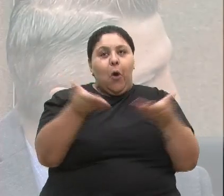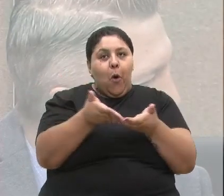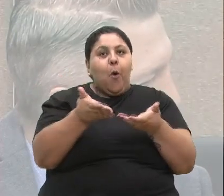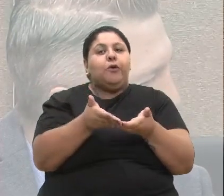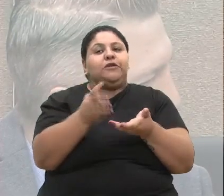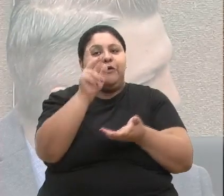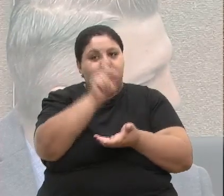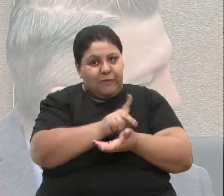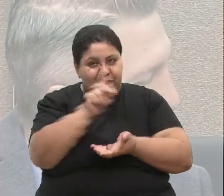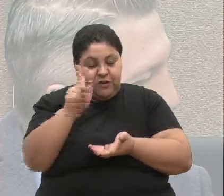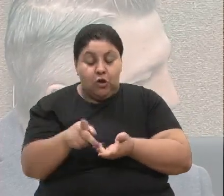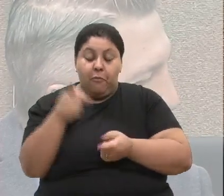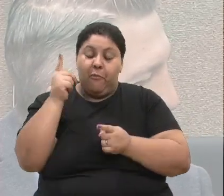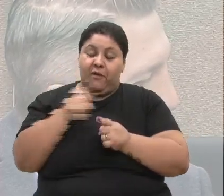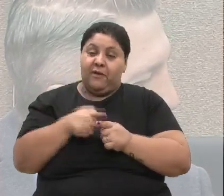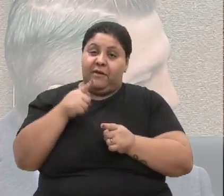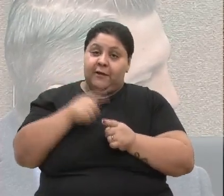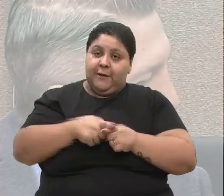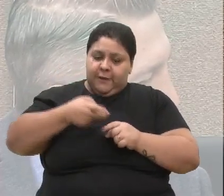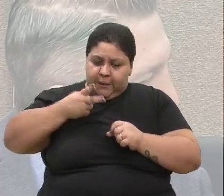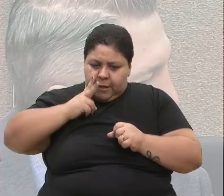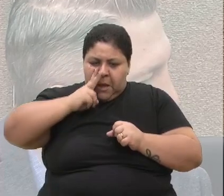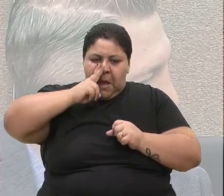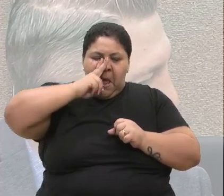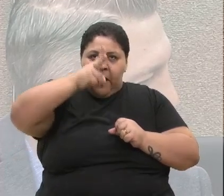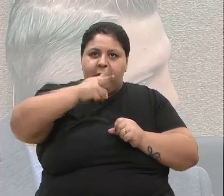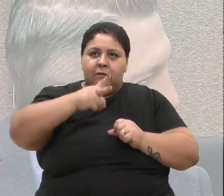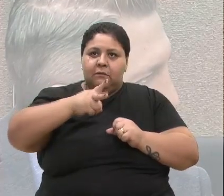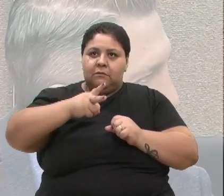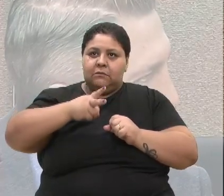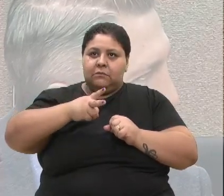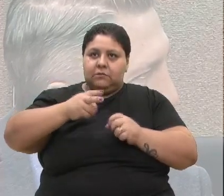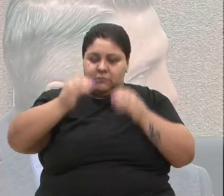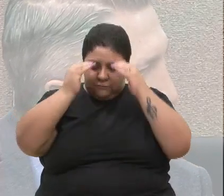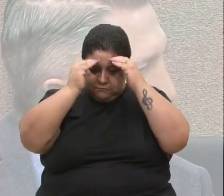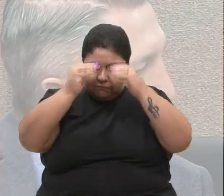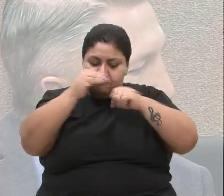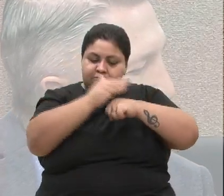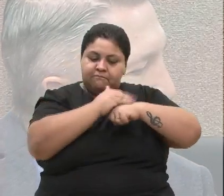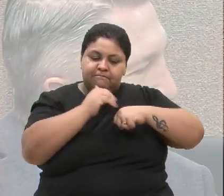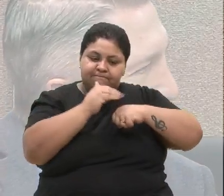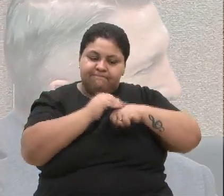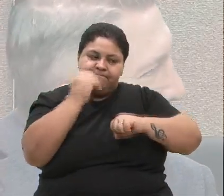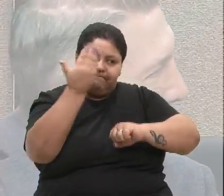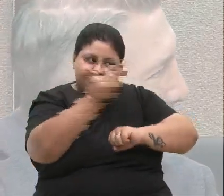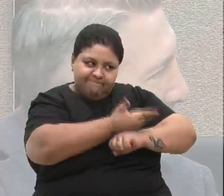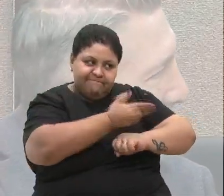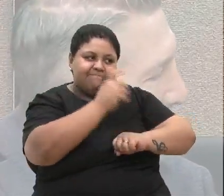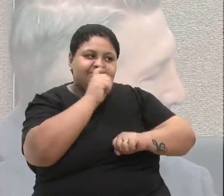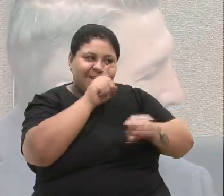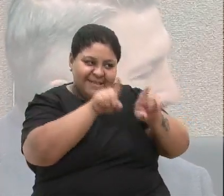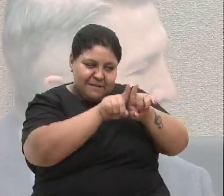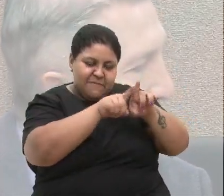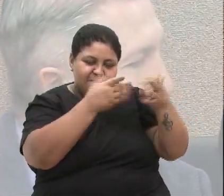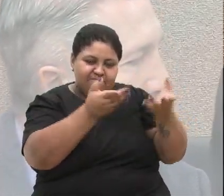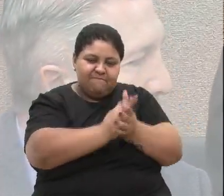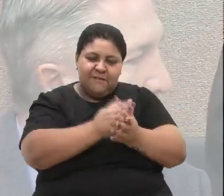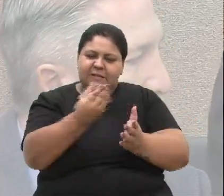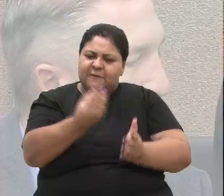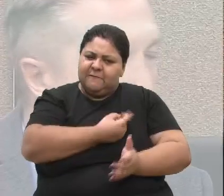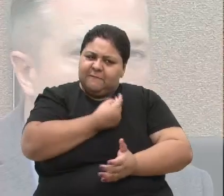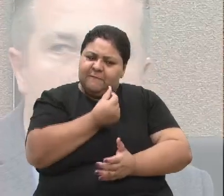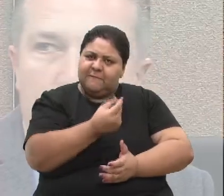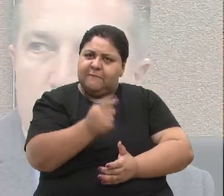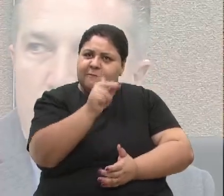sou pela força, pela dignidade e pelo carinho do senhor e do seu pai. Então, vida longa,